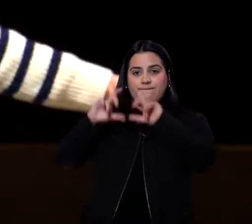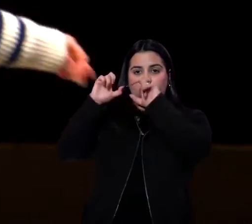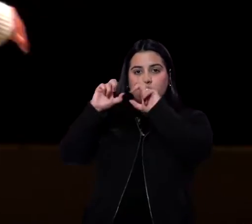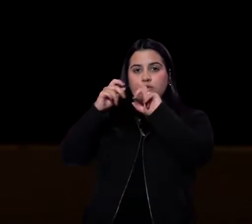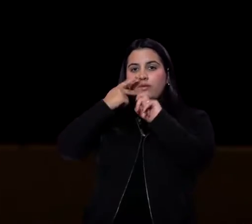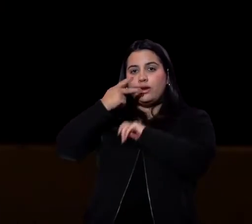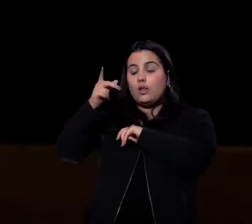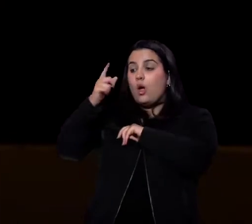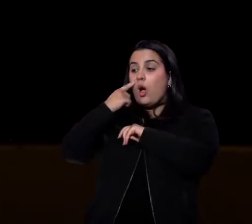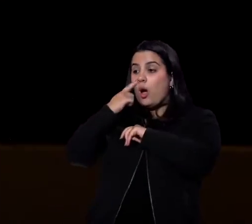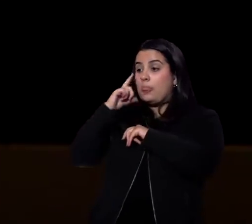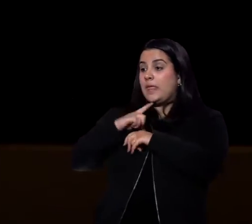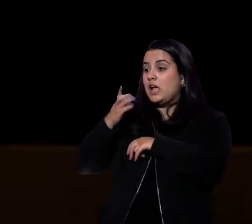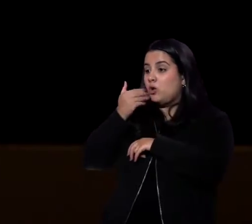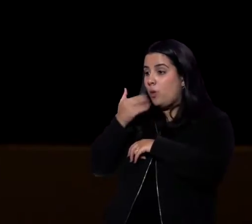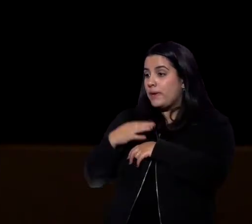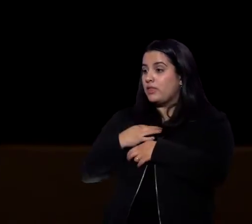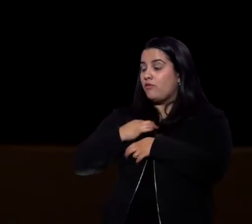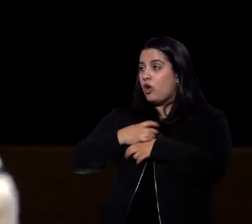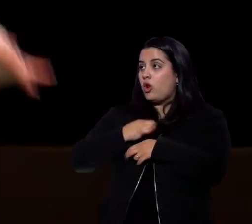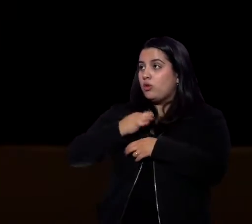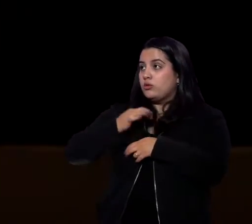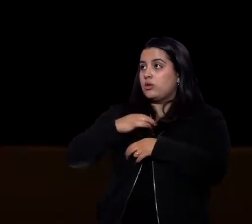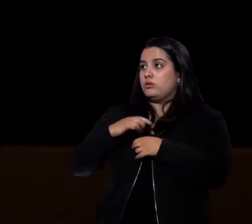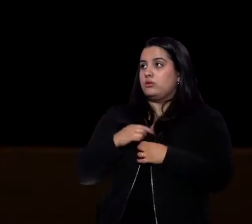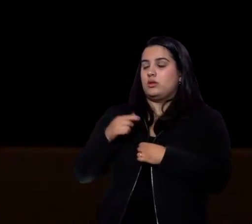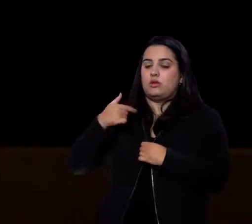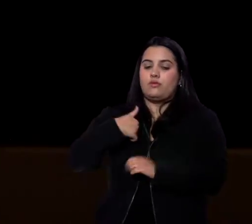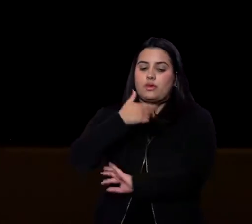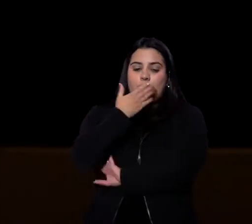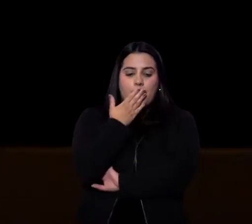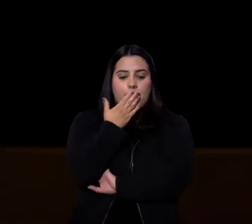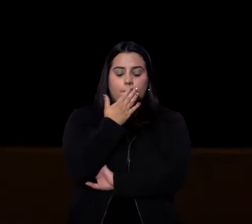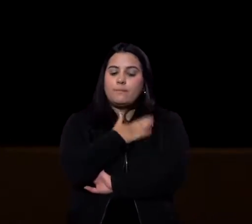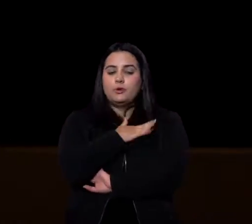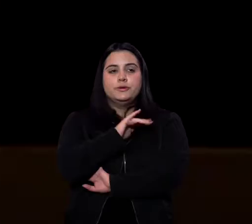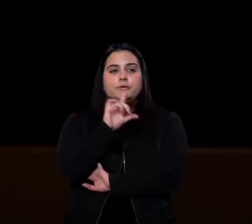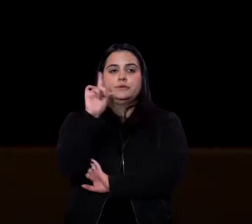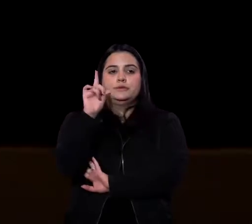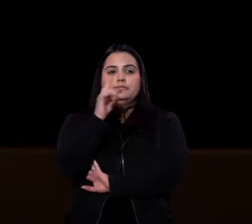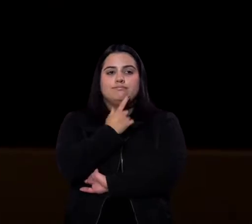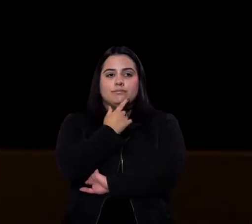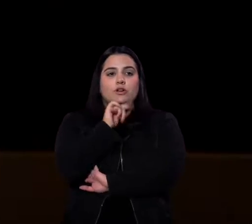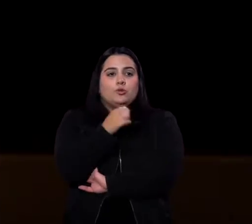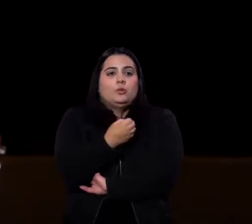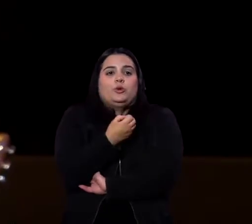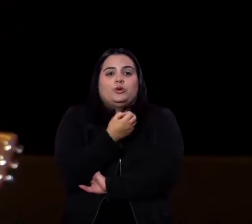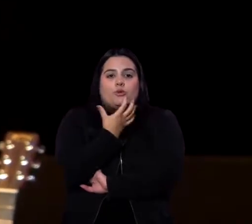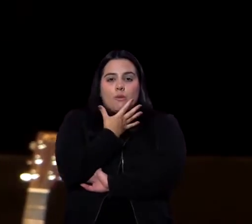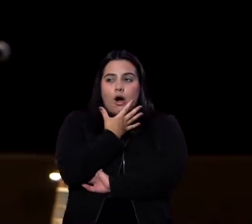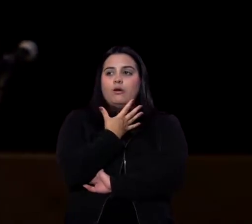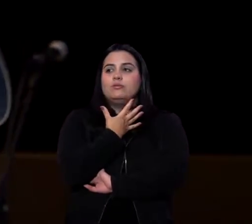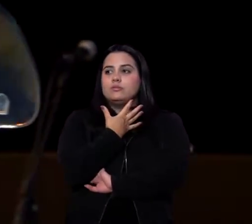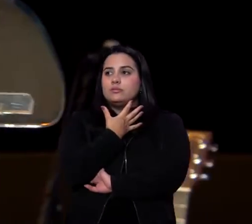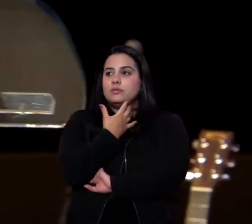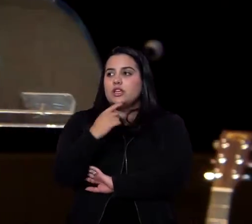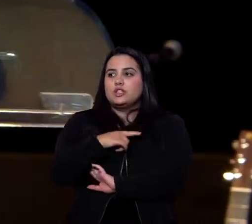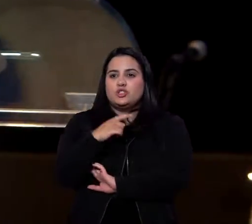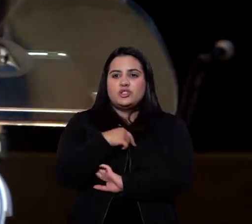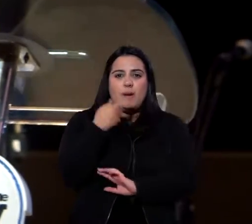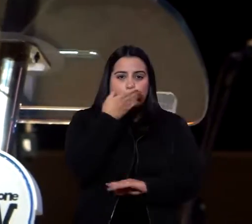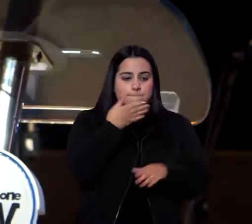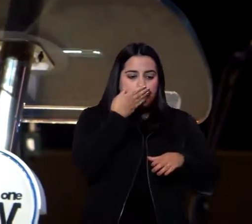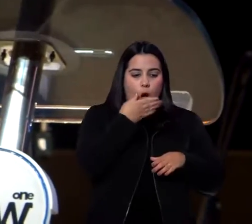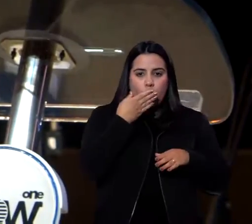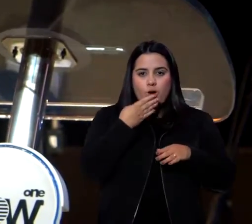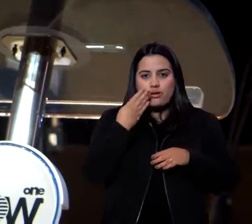numa salinha lá de voluntários lá atrás. E eu fiquei, meu Deus, foi muito bom isso. E aí eu cheguei lá, tinha bolo de chocolate. E